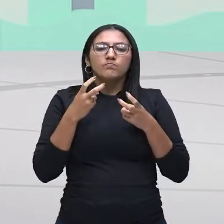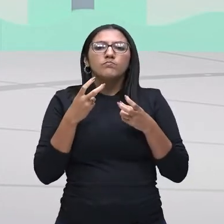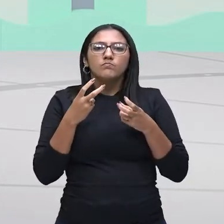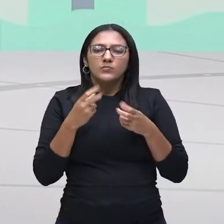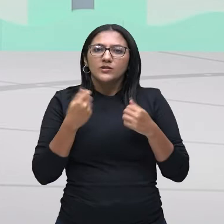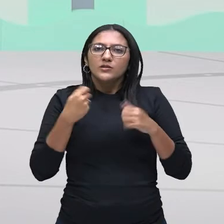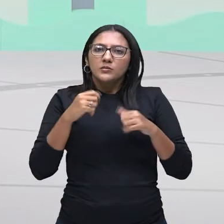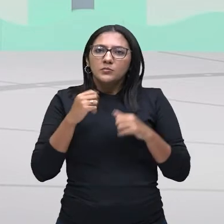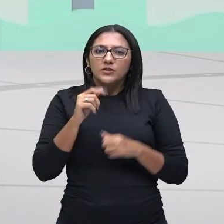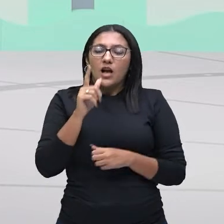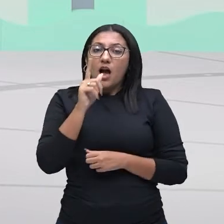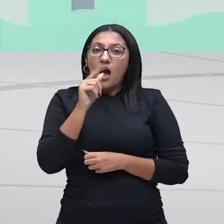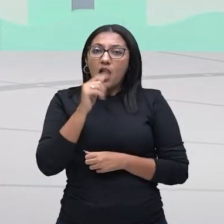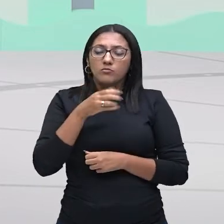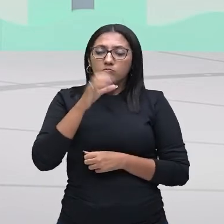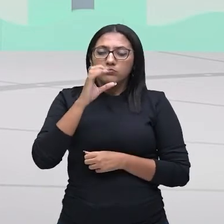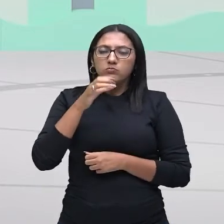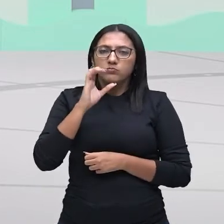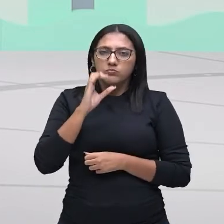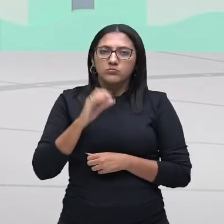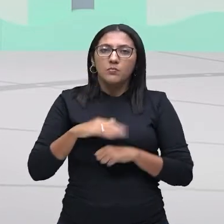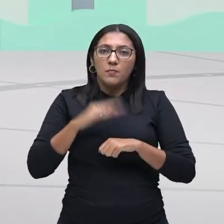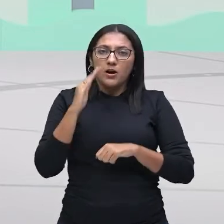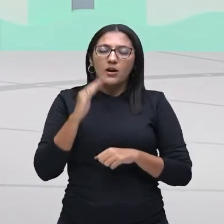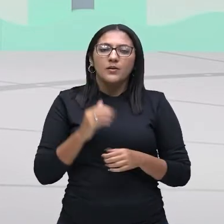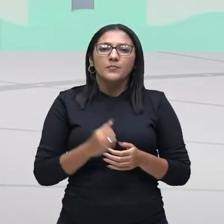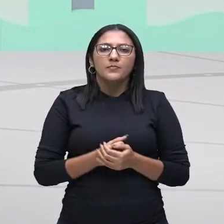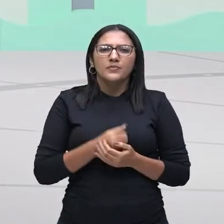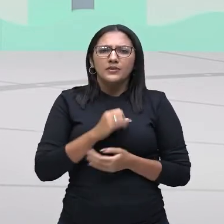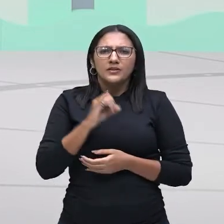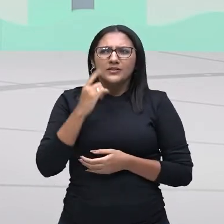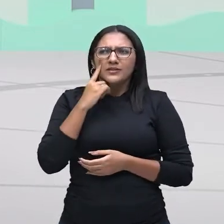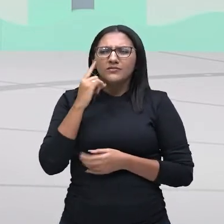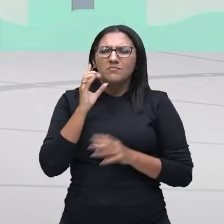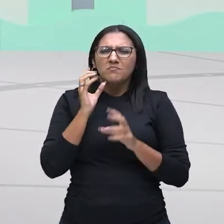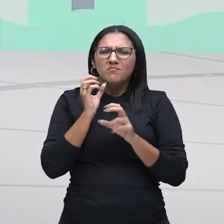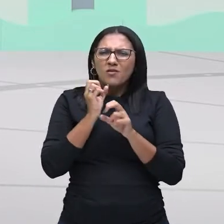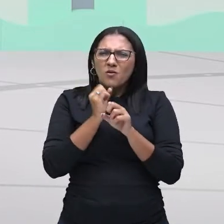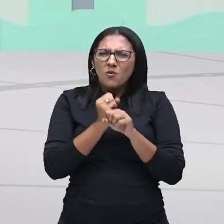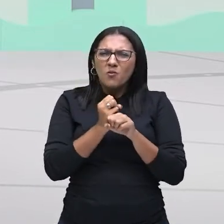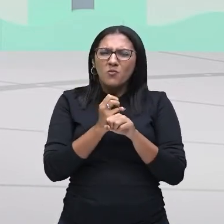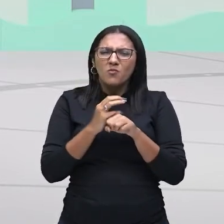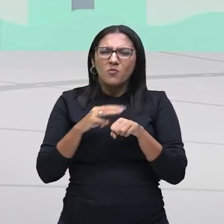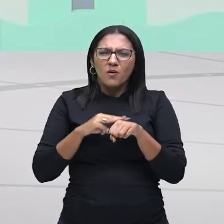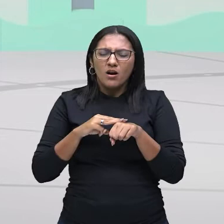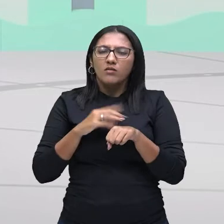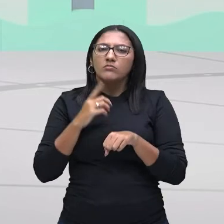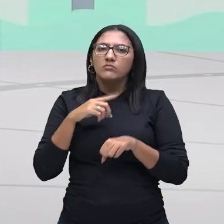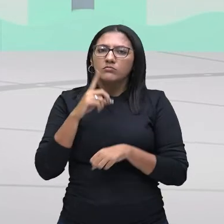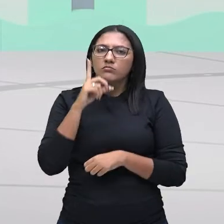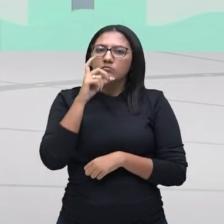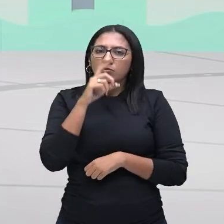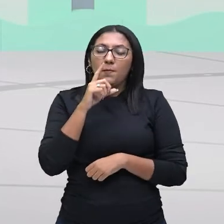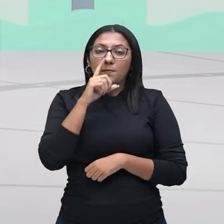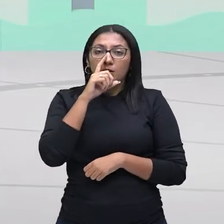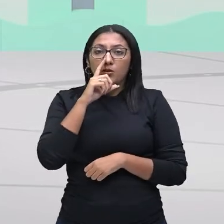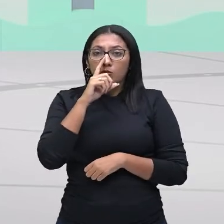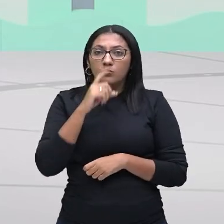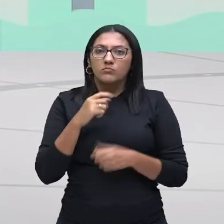gente precisa beber mais água. Se o xixi já vier escuro, aí já é grave. Já é um sinal